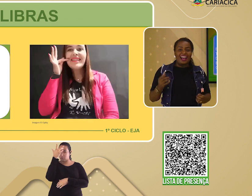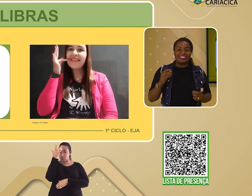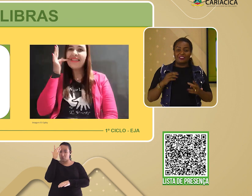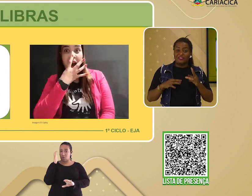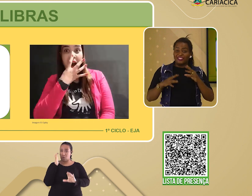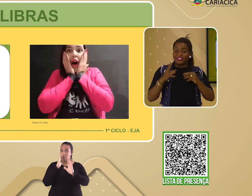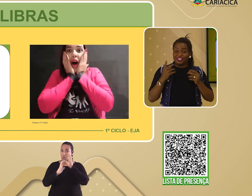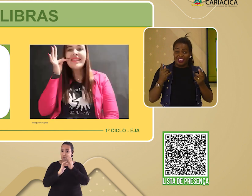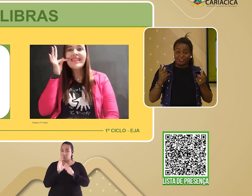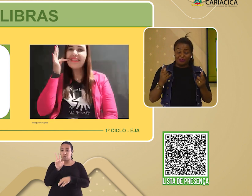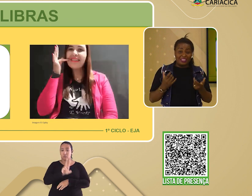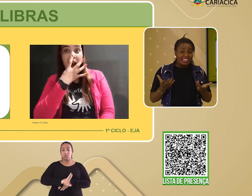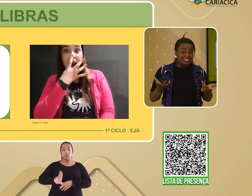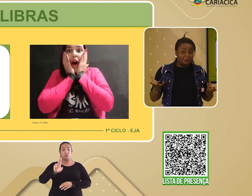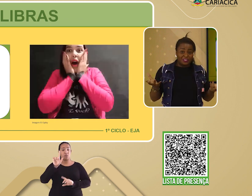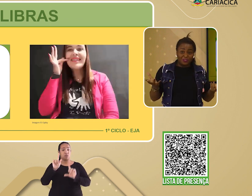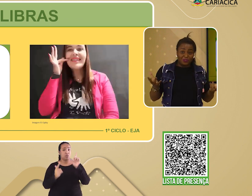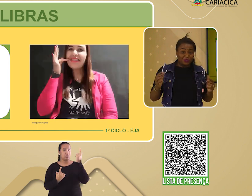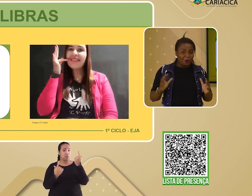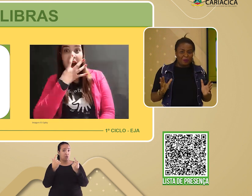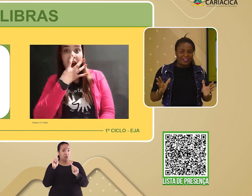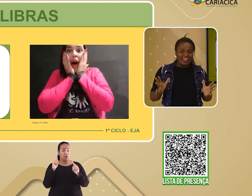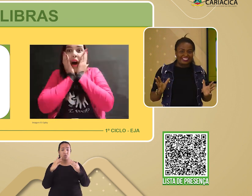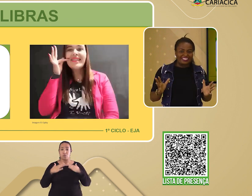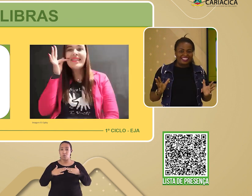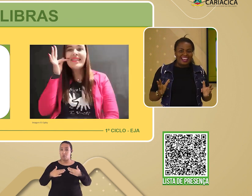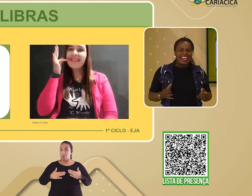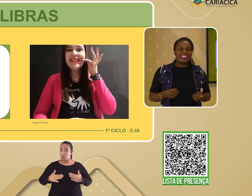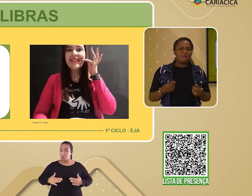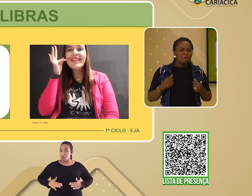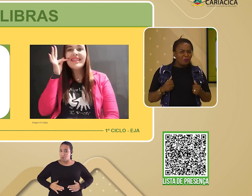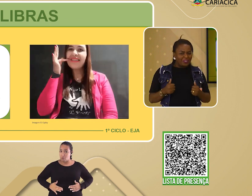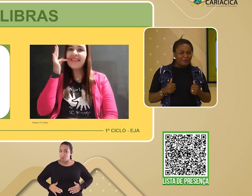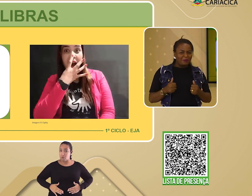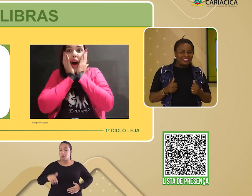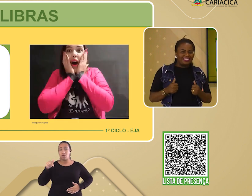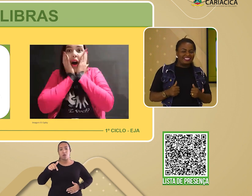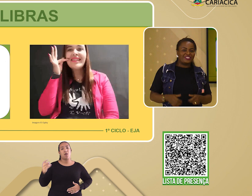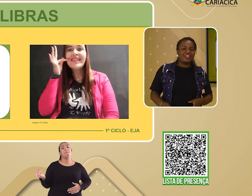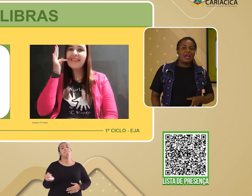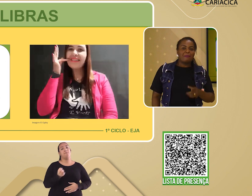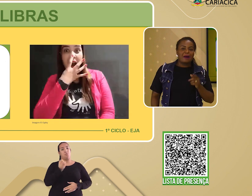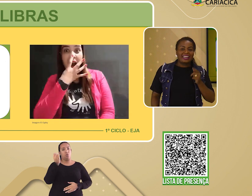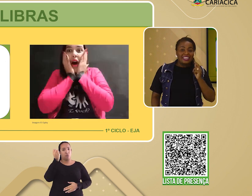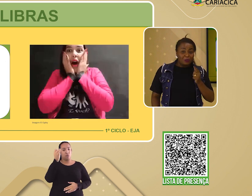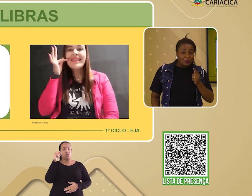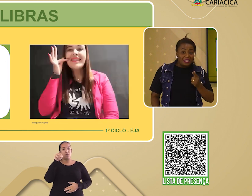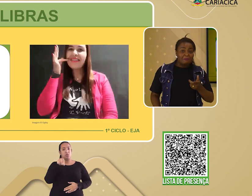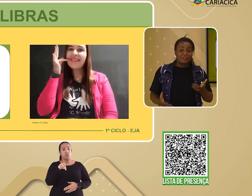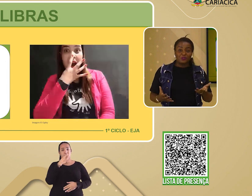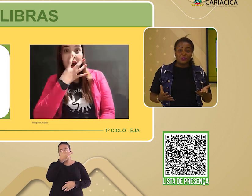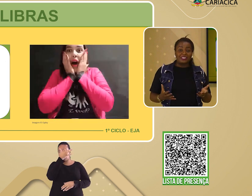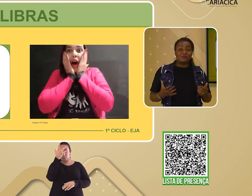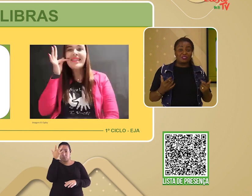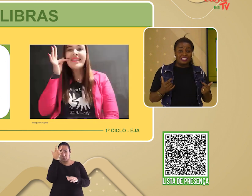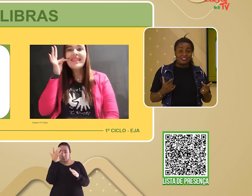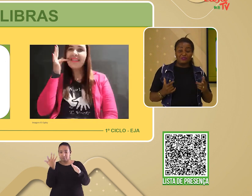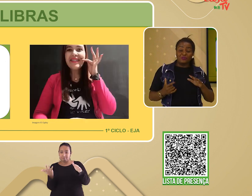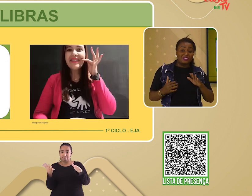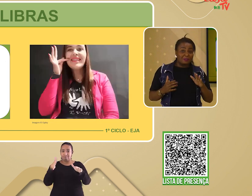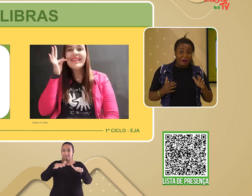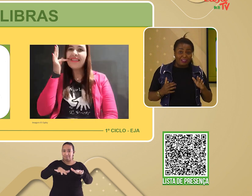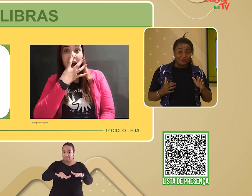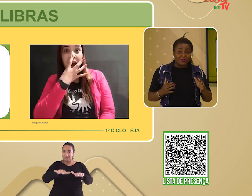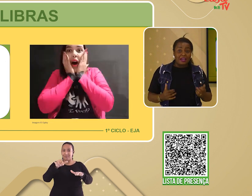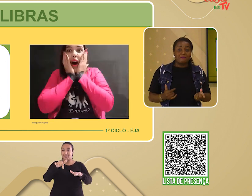comunicam através de gestos e expressões corporais. Ela é muito importante para incluir pessoas que utilizam